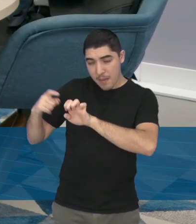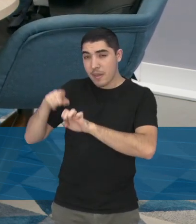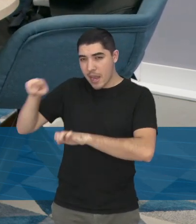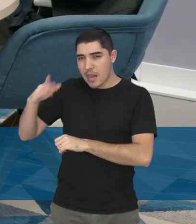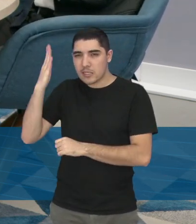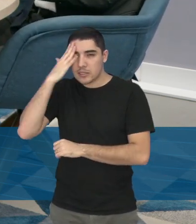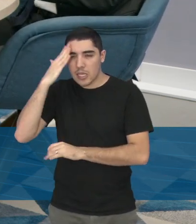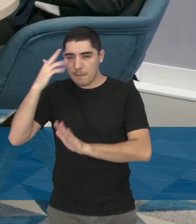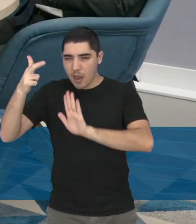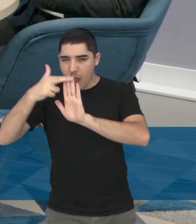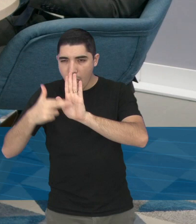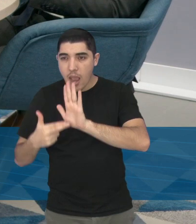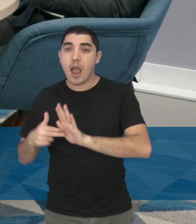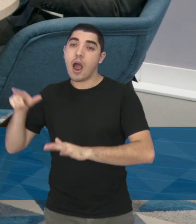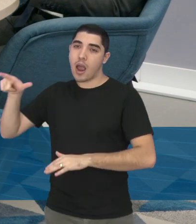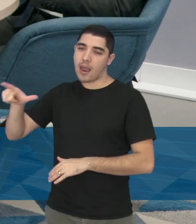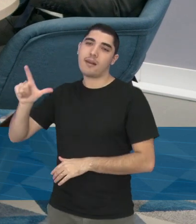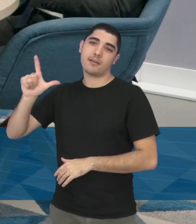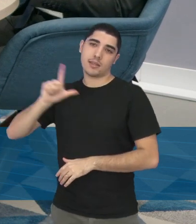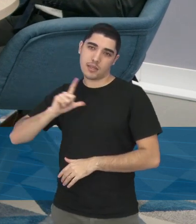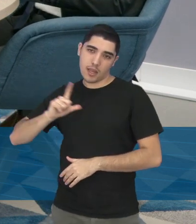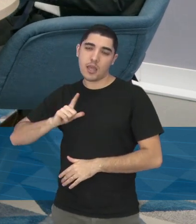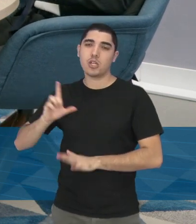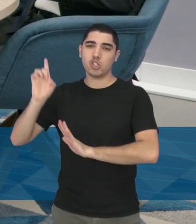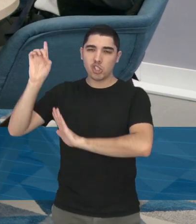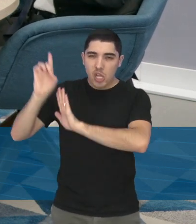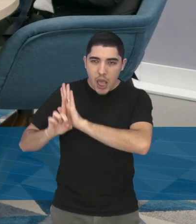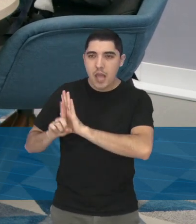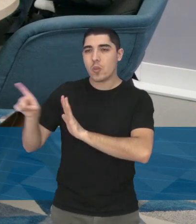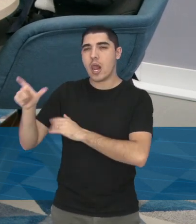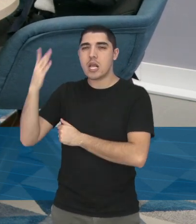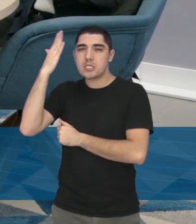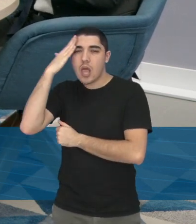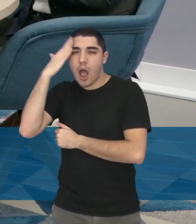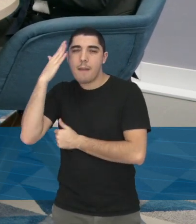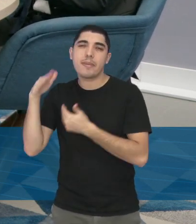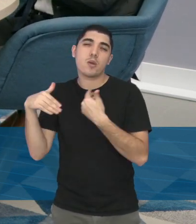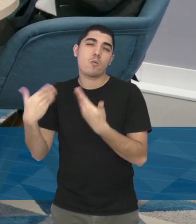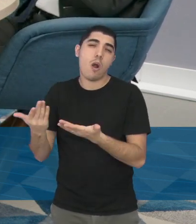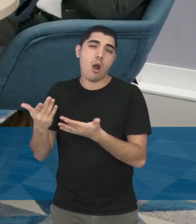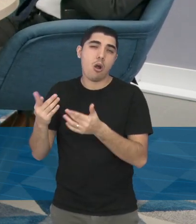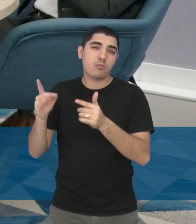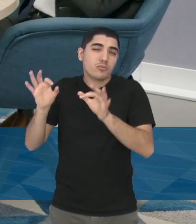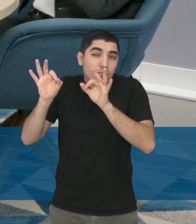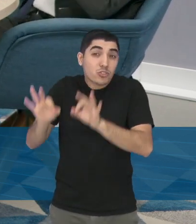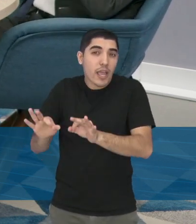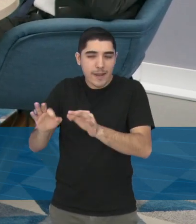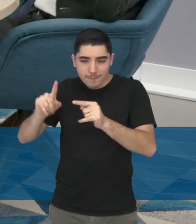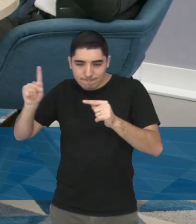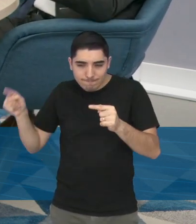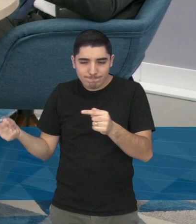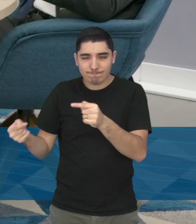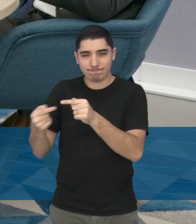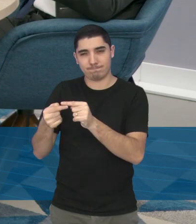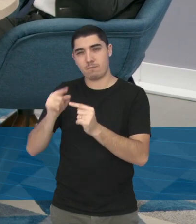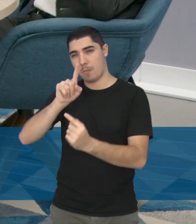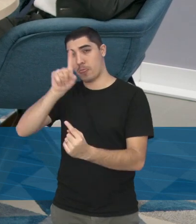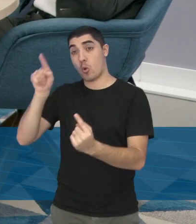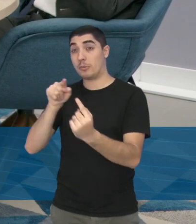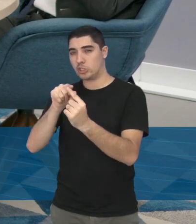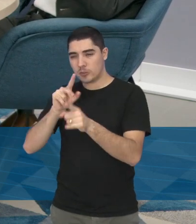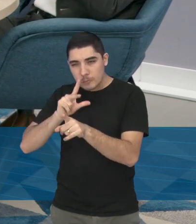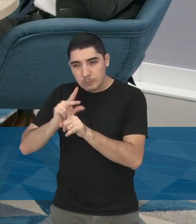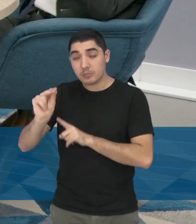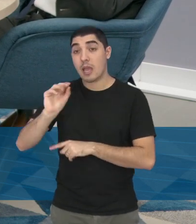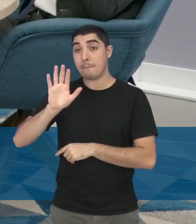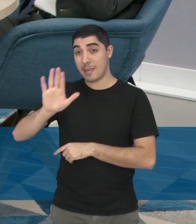jogo, ela tem aquelas garantias, né? Ela tem aquele sistema e ela tem aquela projeção. Se ela é um empregado